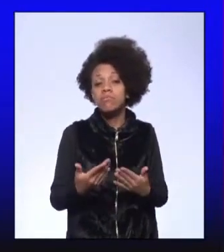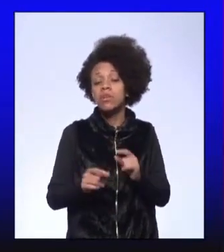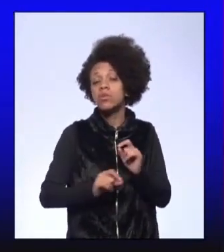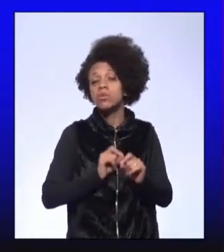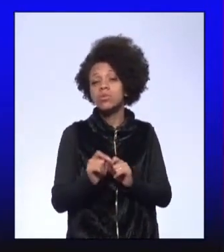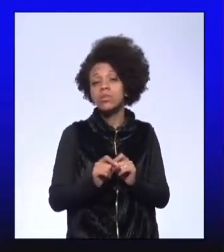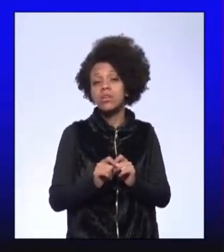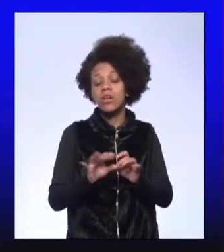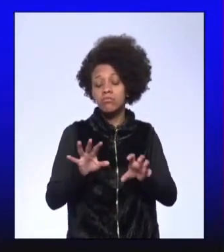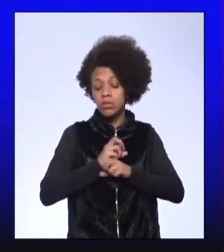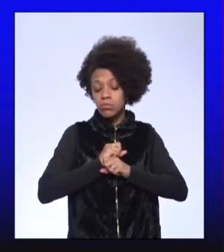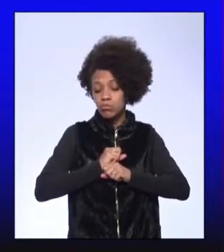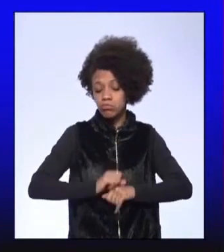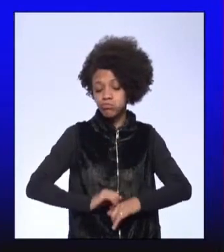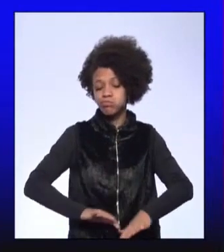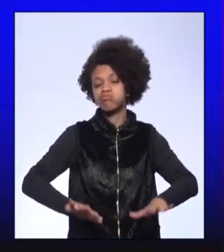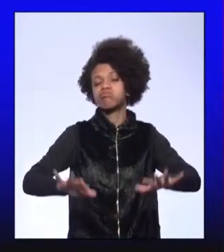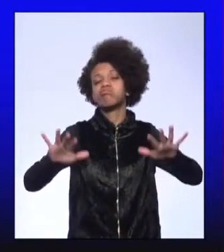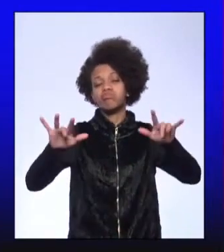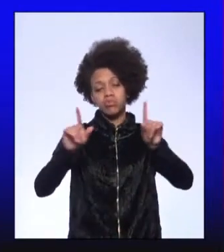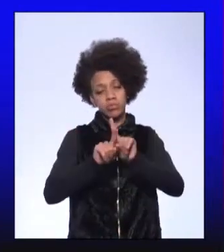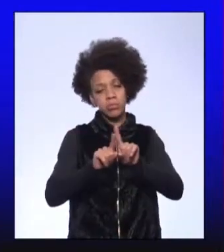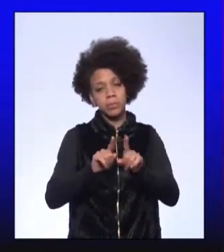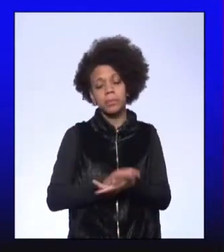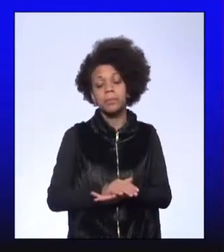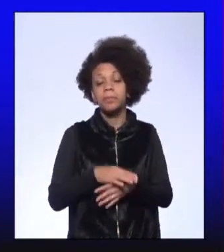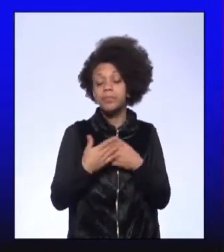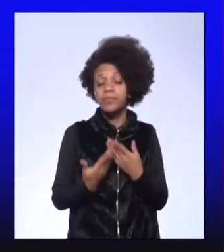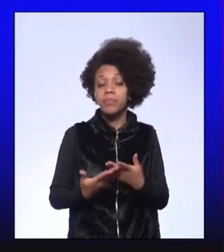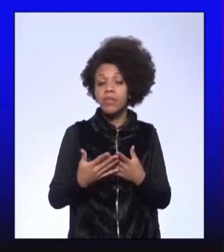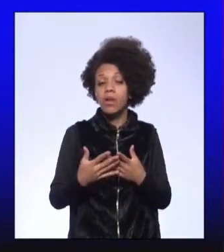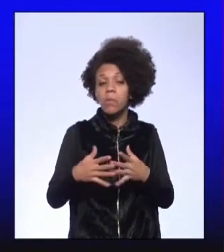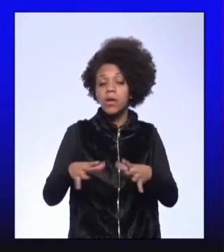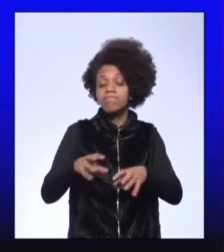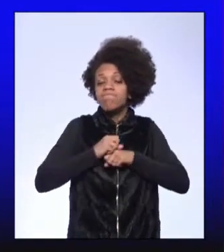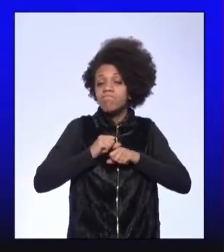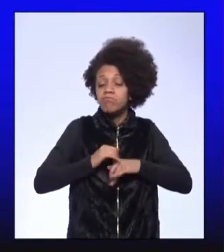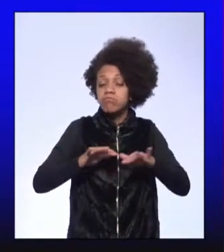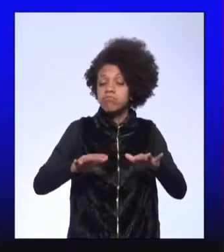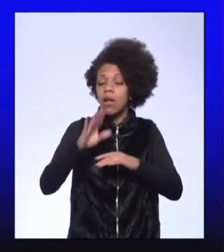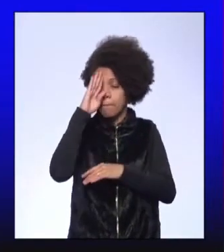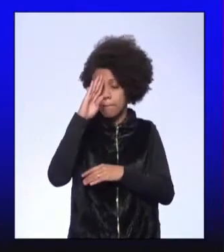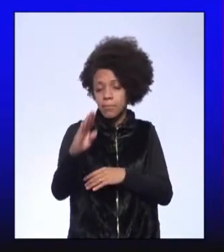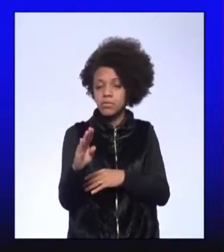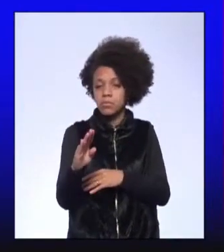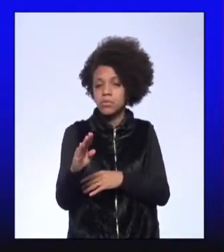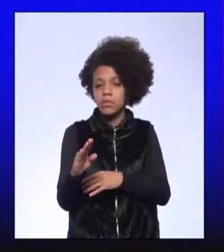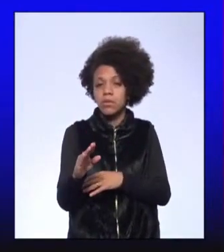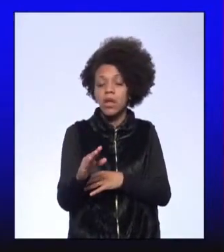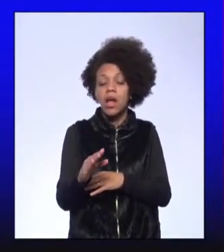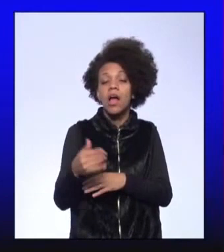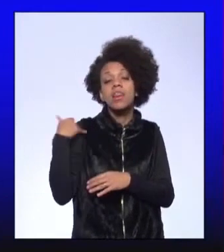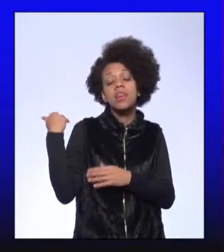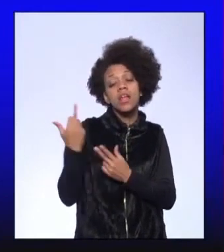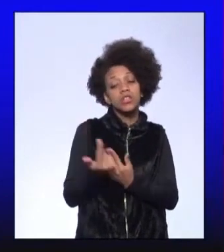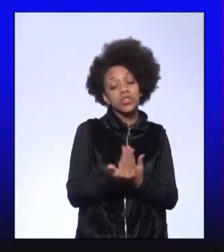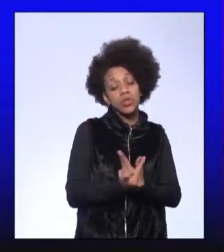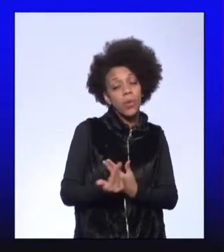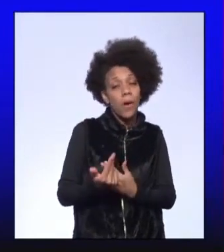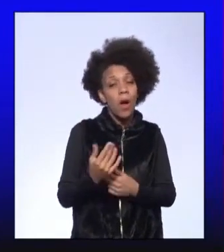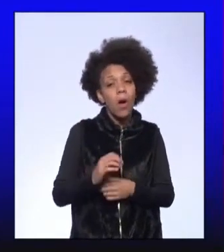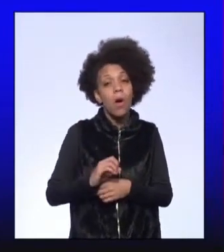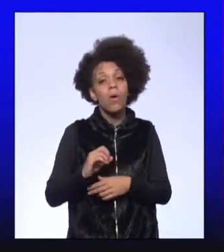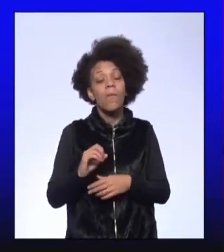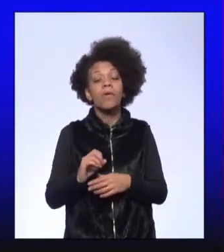de transmitir como no sentido de se infectar. Portanto, a transmissão do vírus ocorre principalmente entre pessoas da mesma idade e